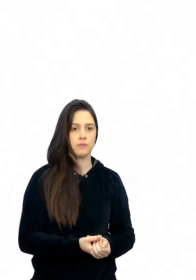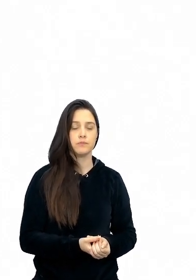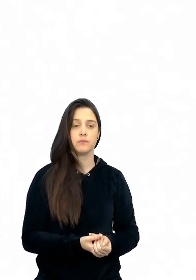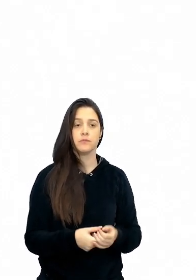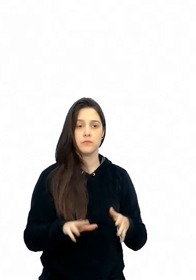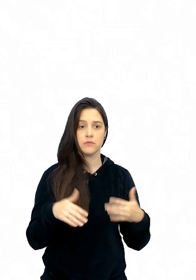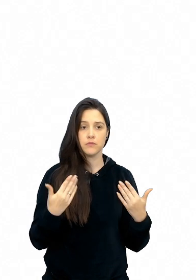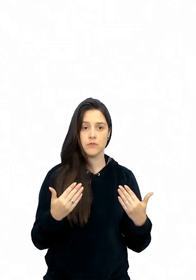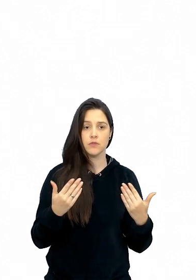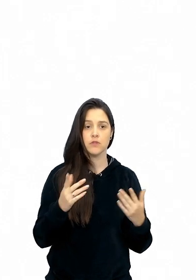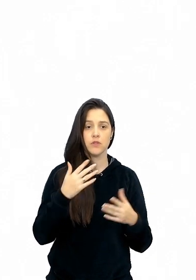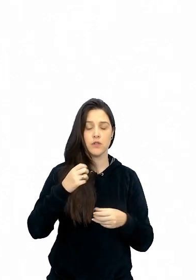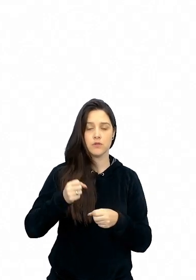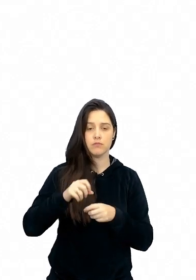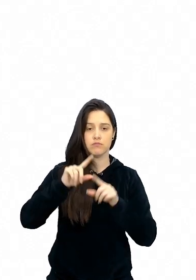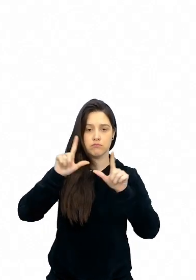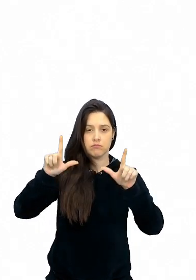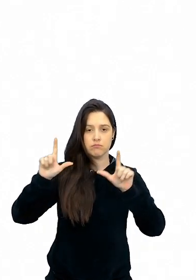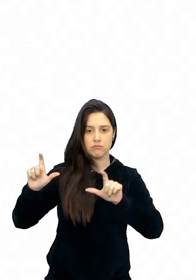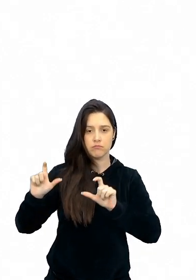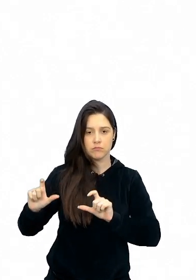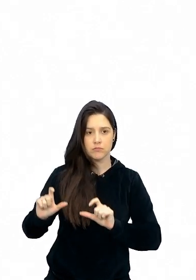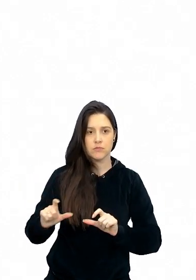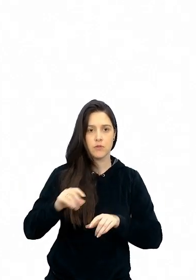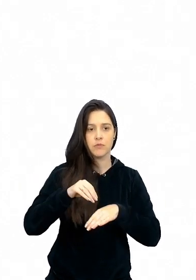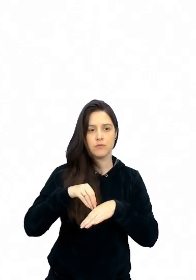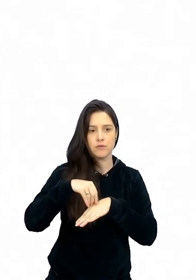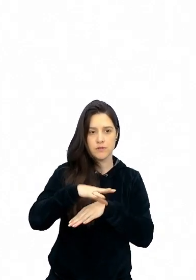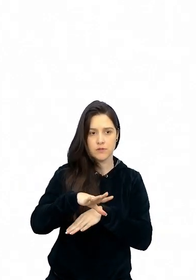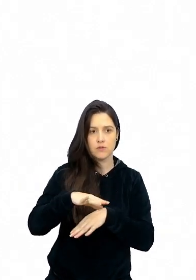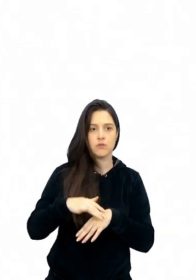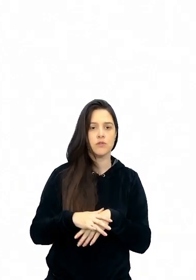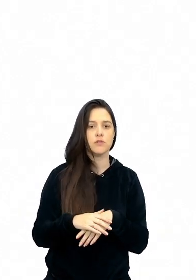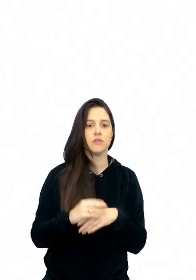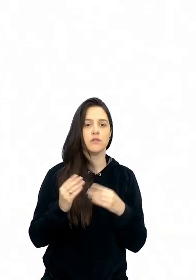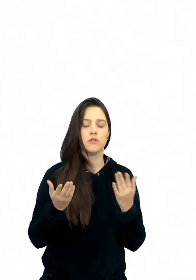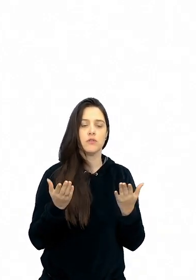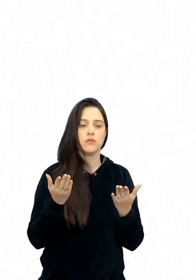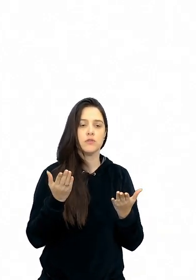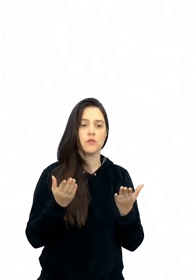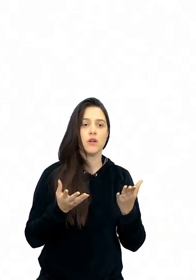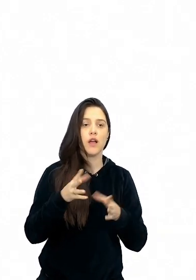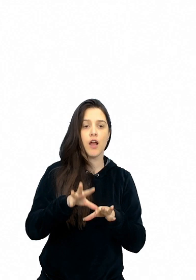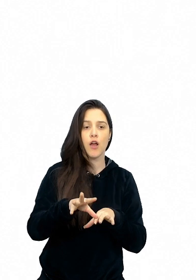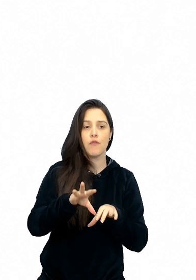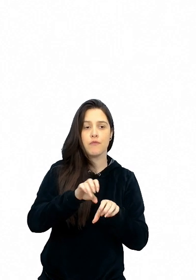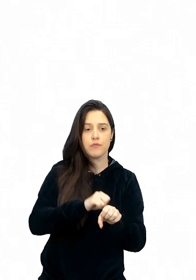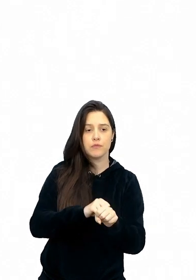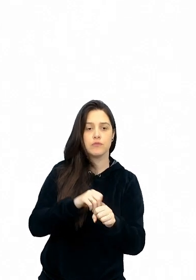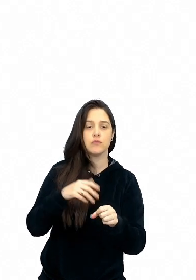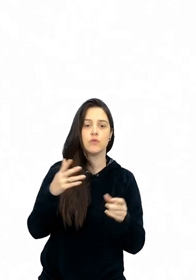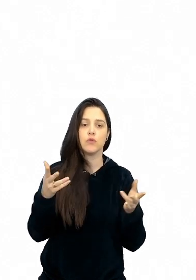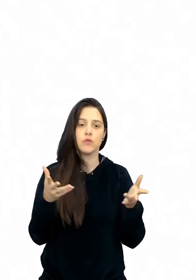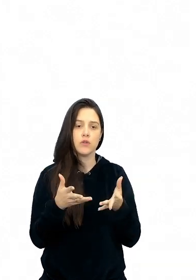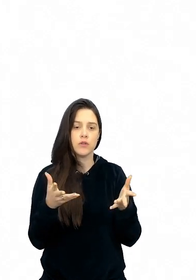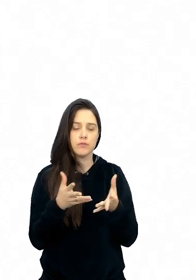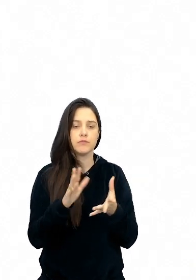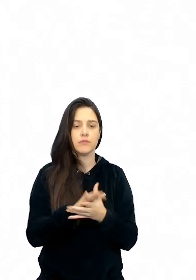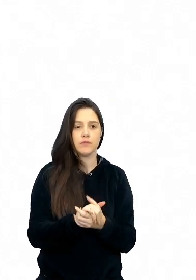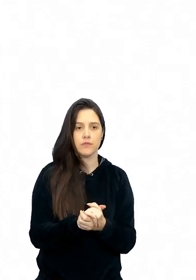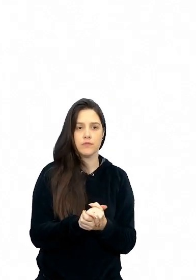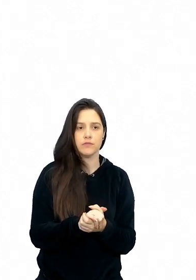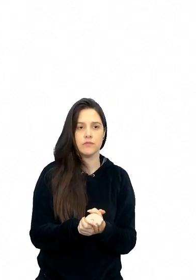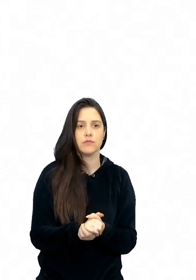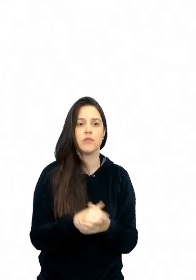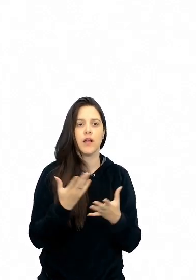Então, esse quadro aqui explica bem para vocês como que está formatado esse ano, né,